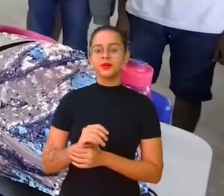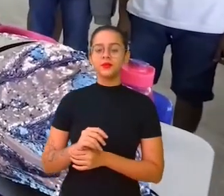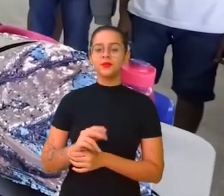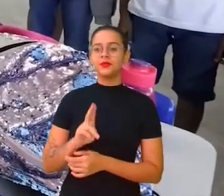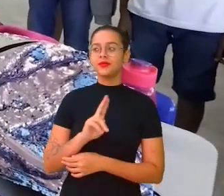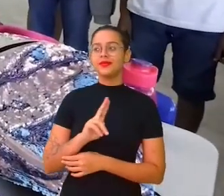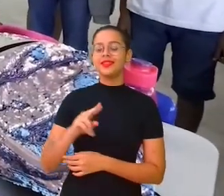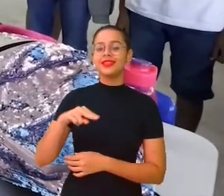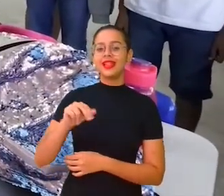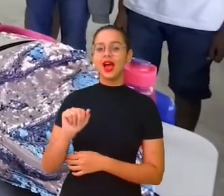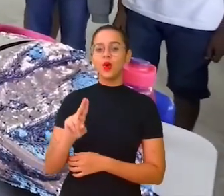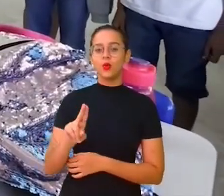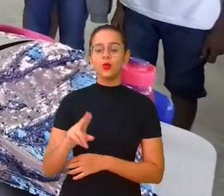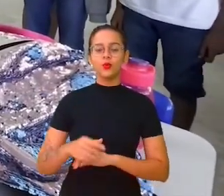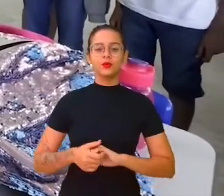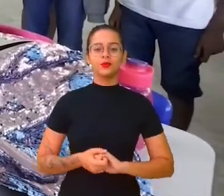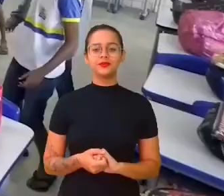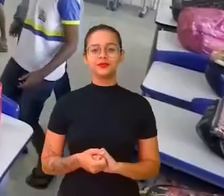Nau.